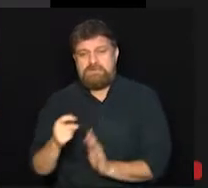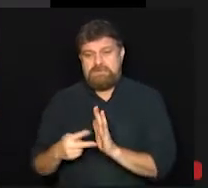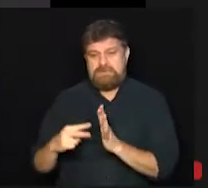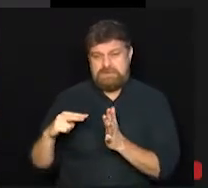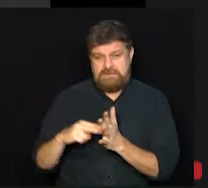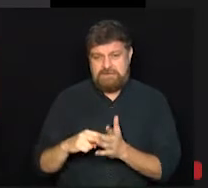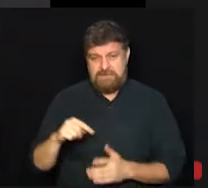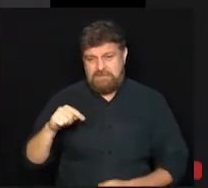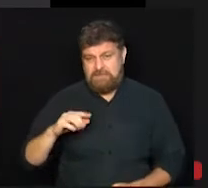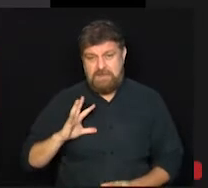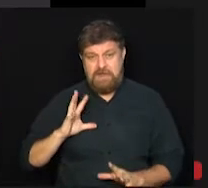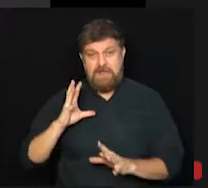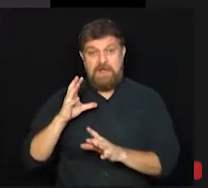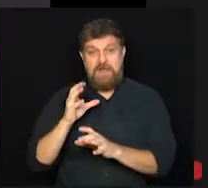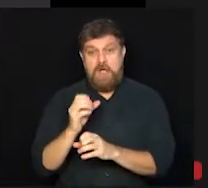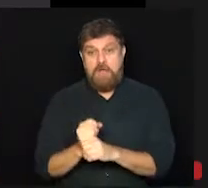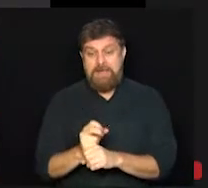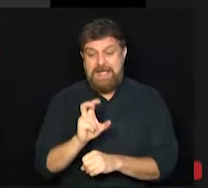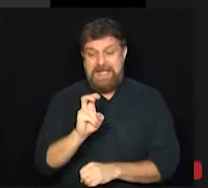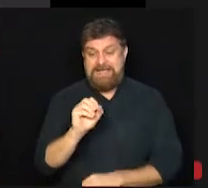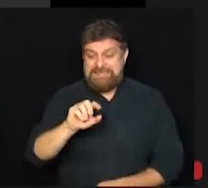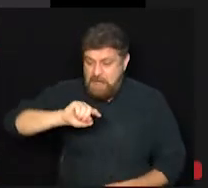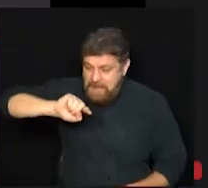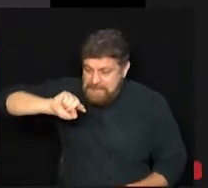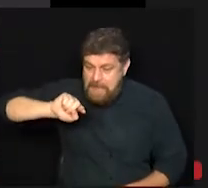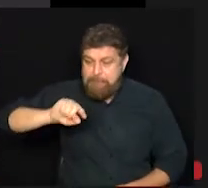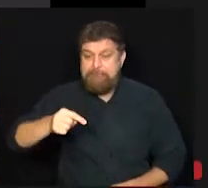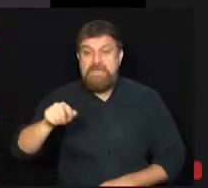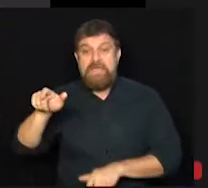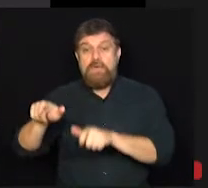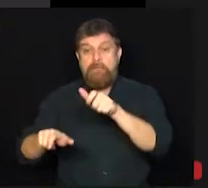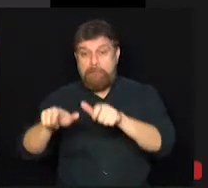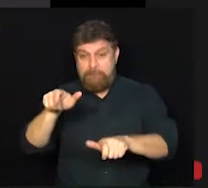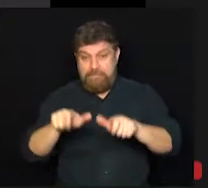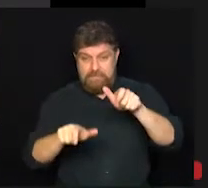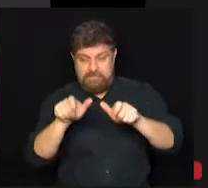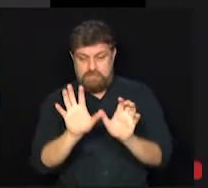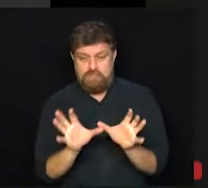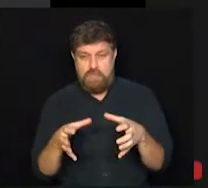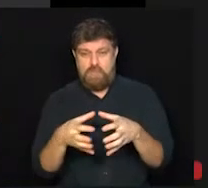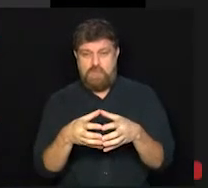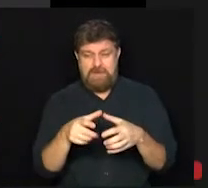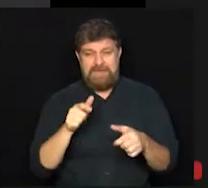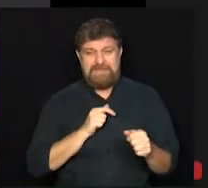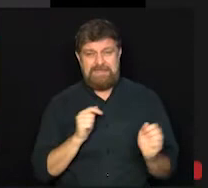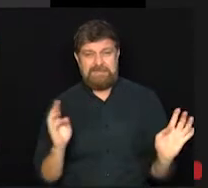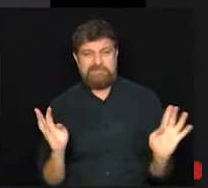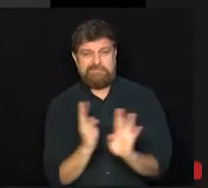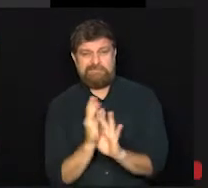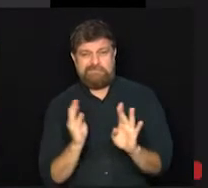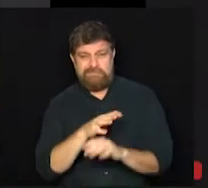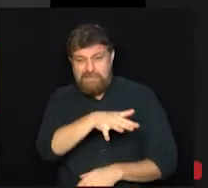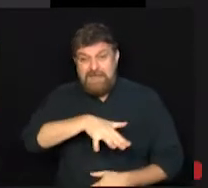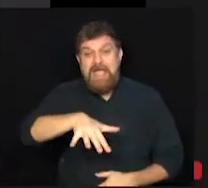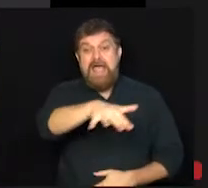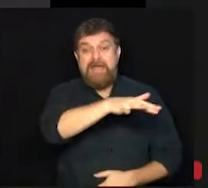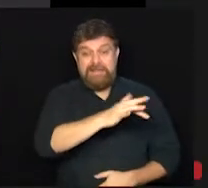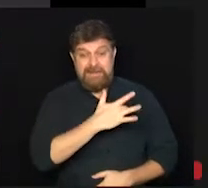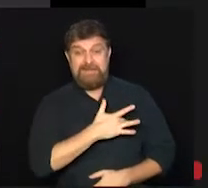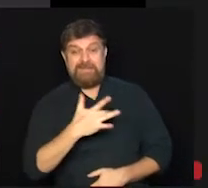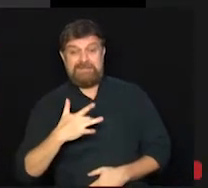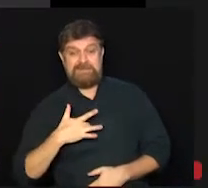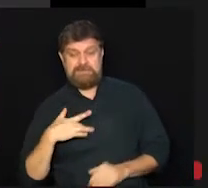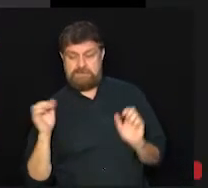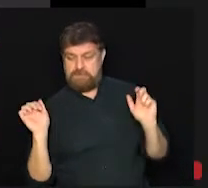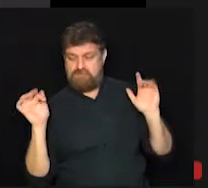só isso já deu 50 mil pessoas. Além disso, tem todo o pessoal que circula na área da saúde. Então, por